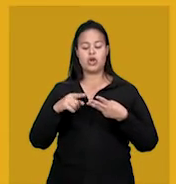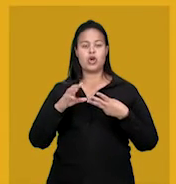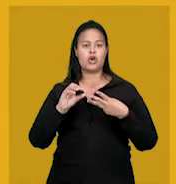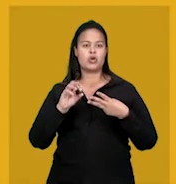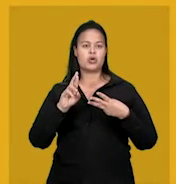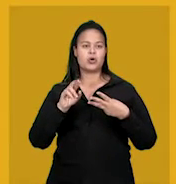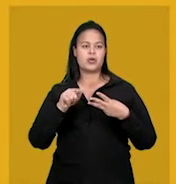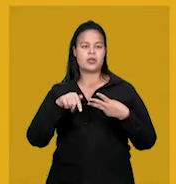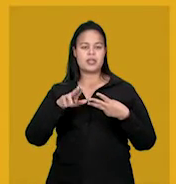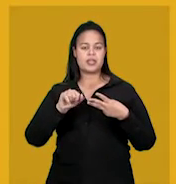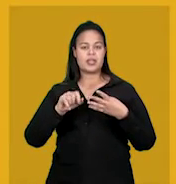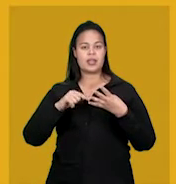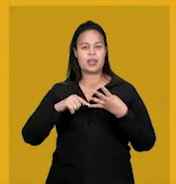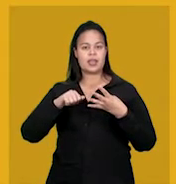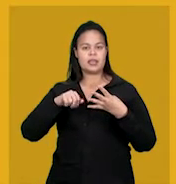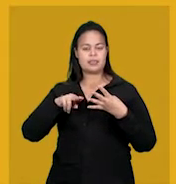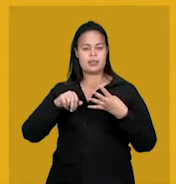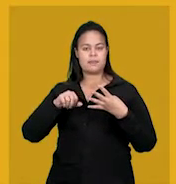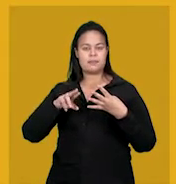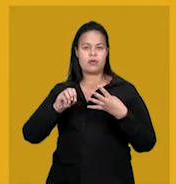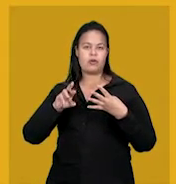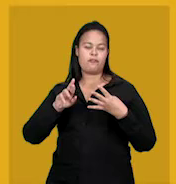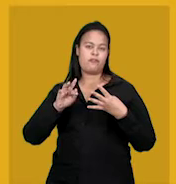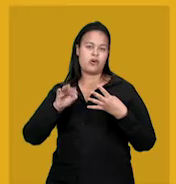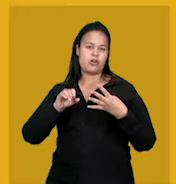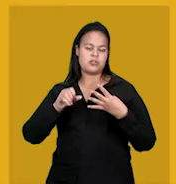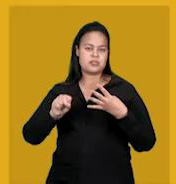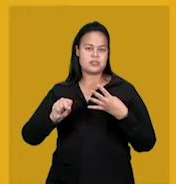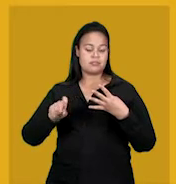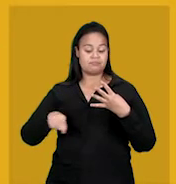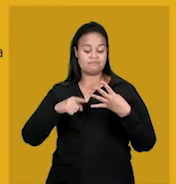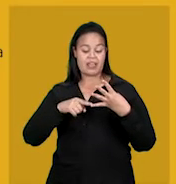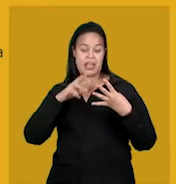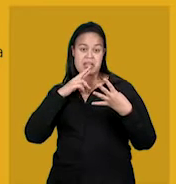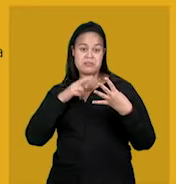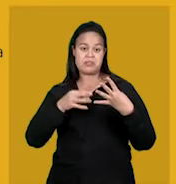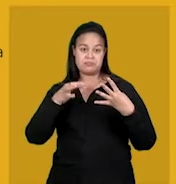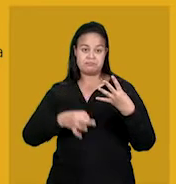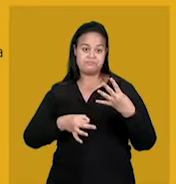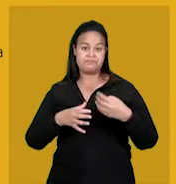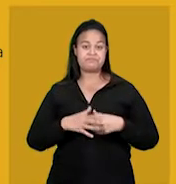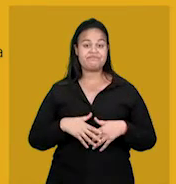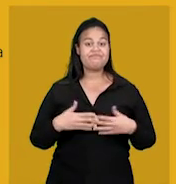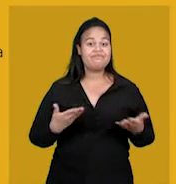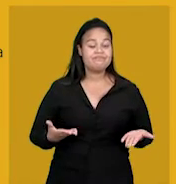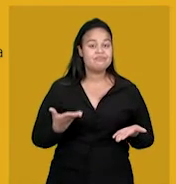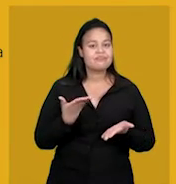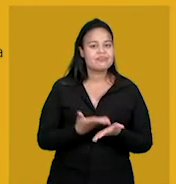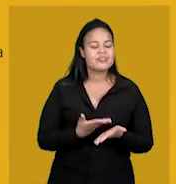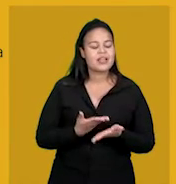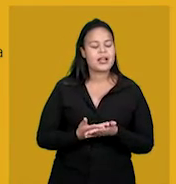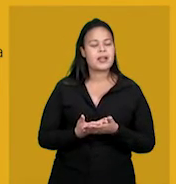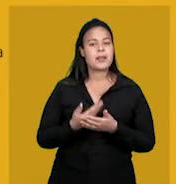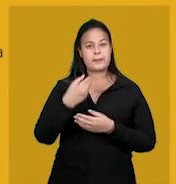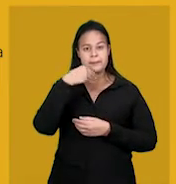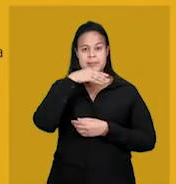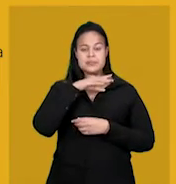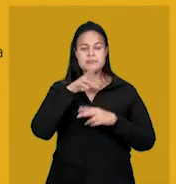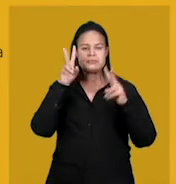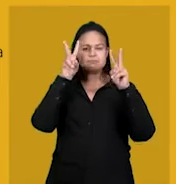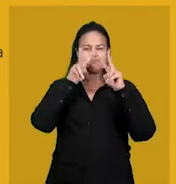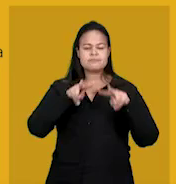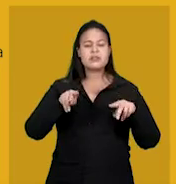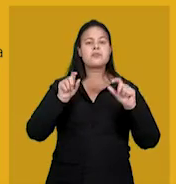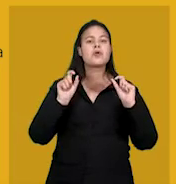isso lá no PET 3, resposta anamorfose. Tranquilo, né? Bom, então nessa aula a gente viu que